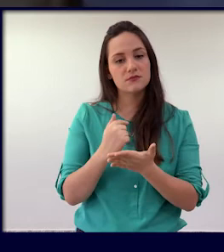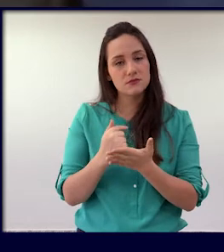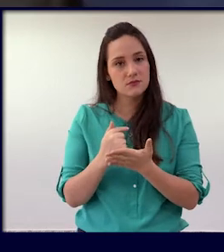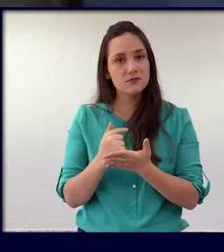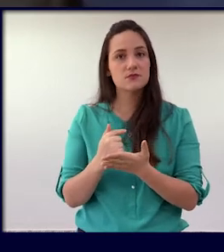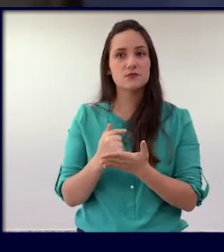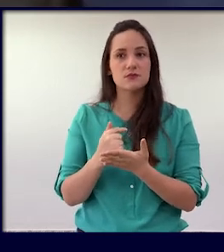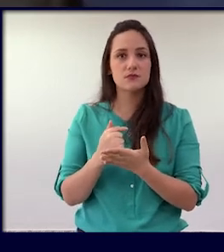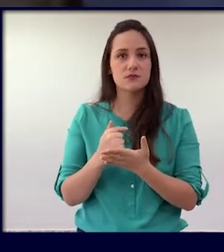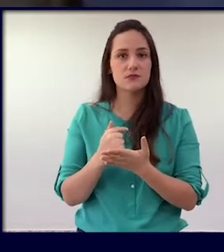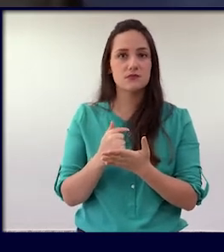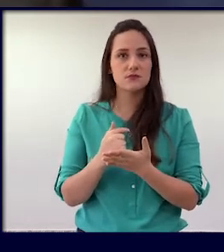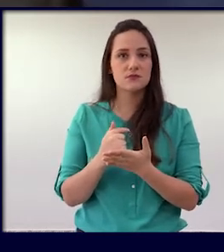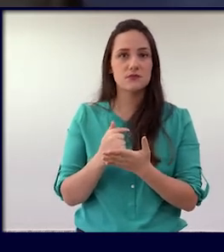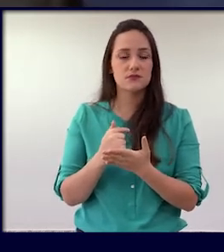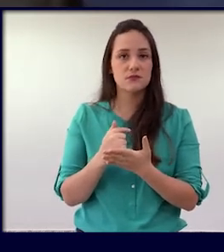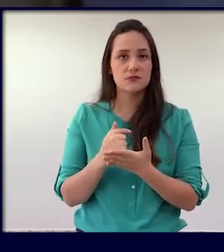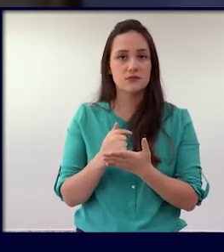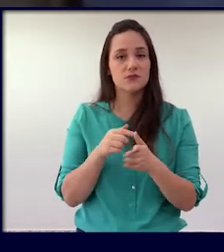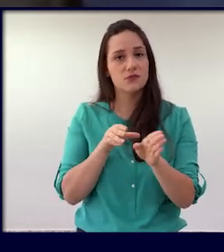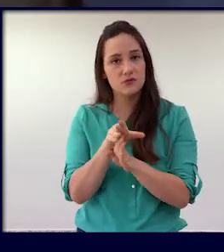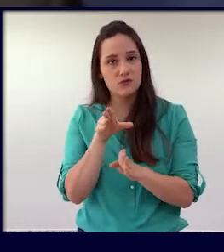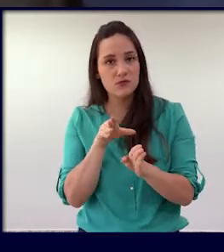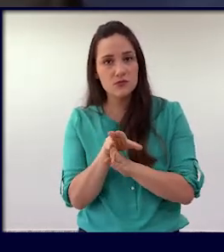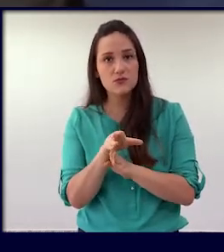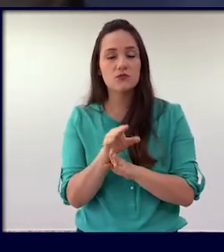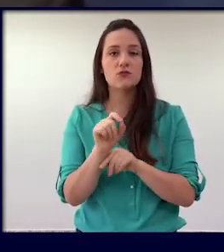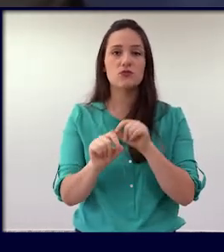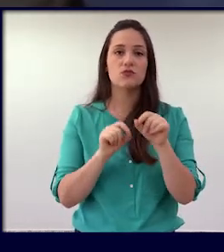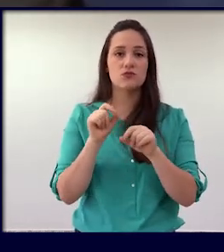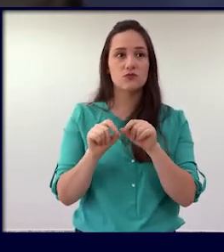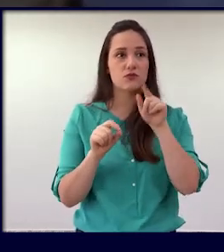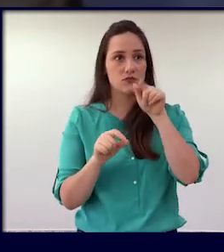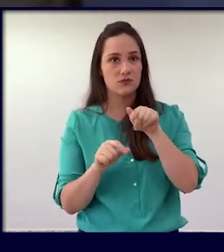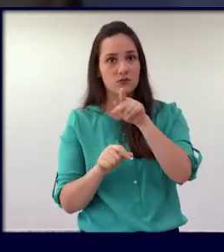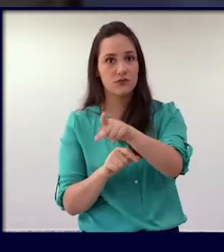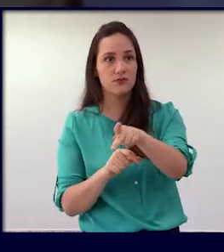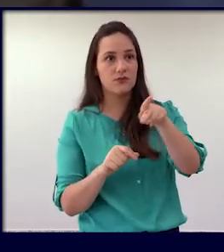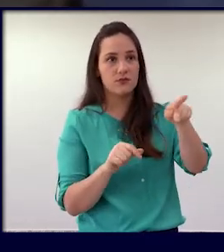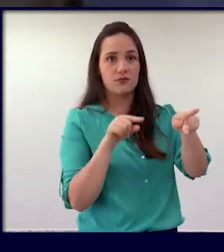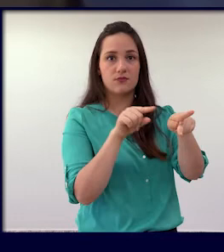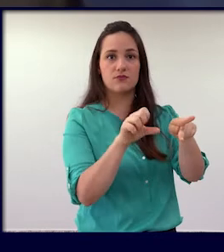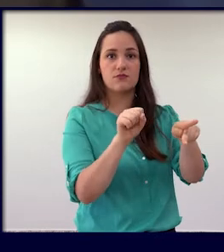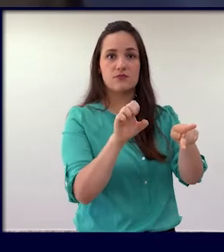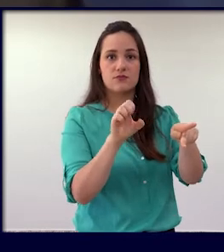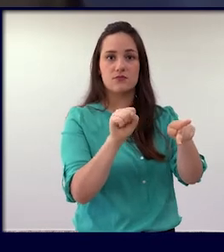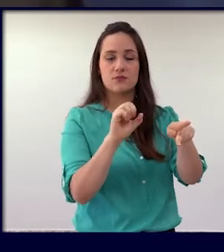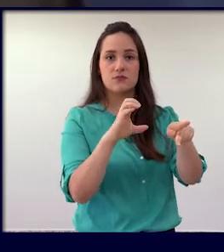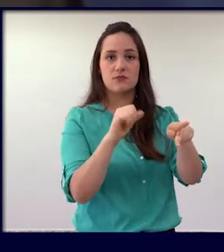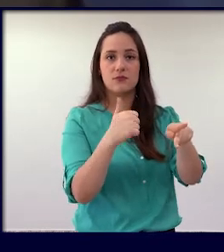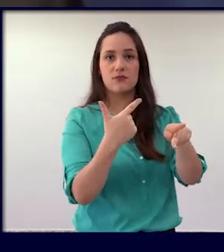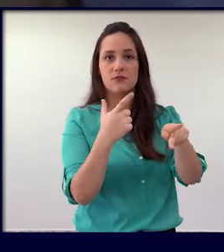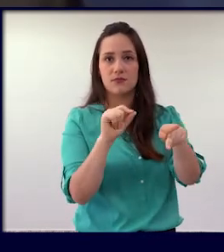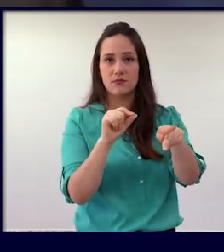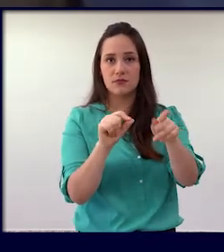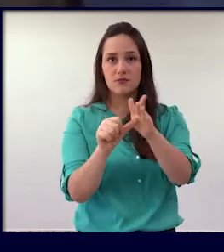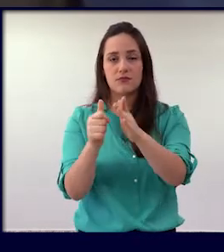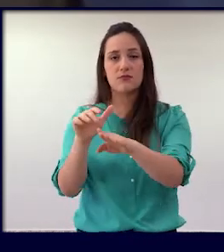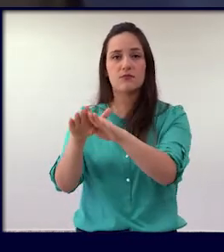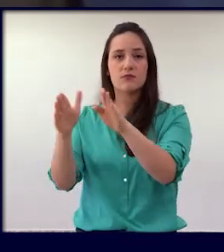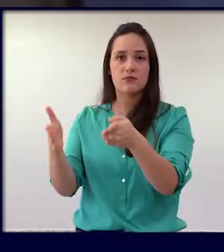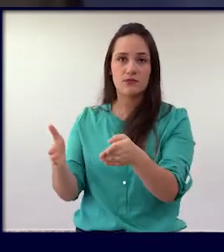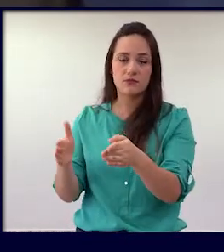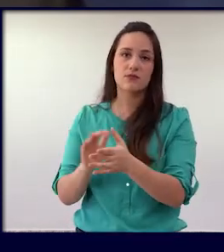os cartórios eleitorais, eles orientam o presidente da sessão e o